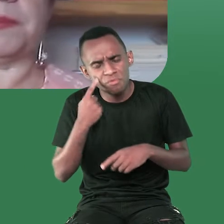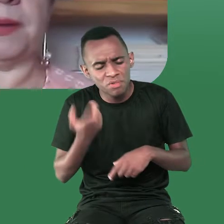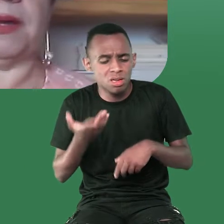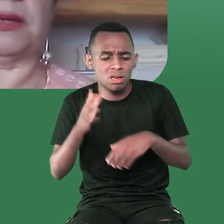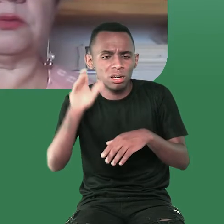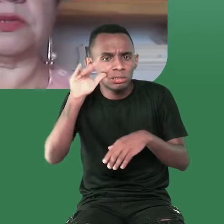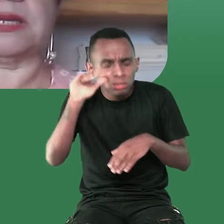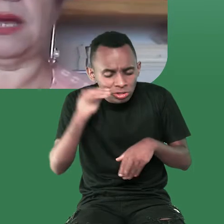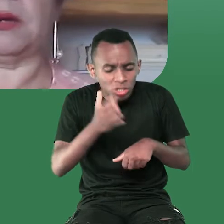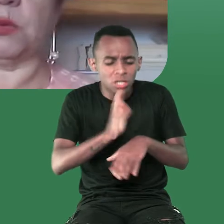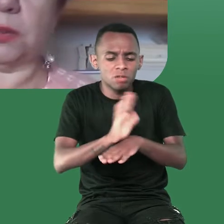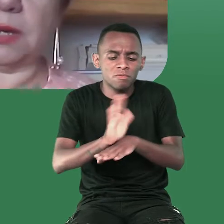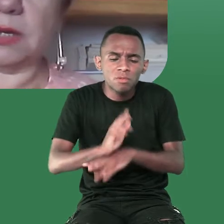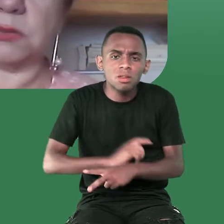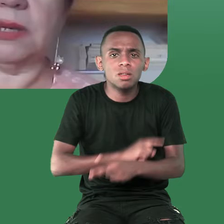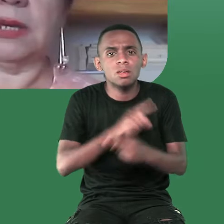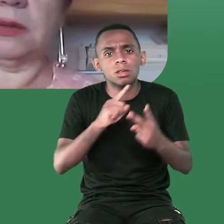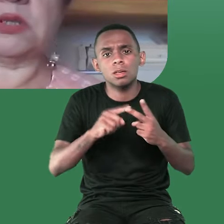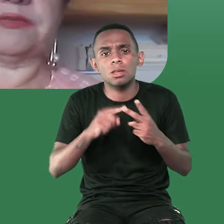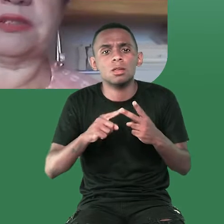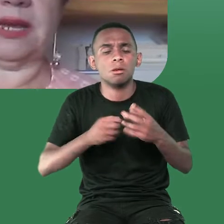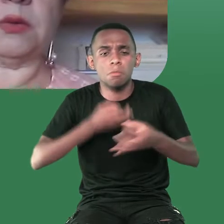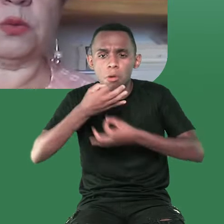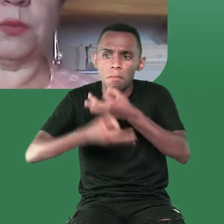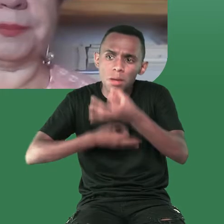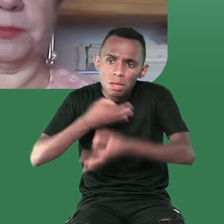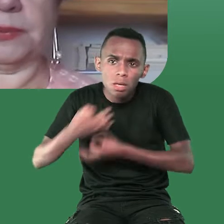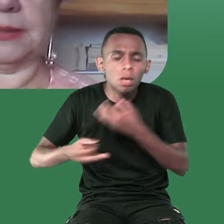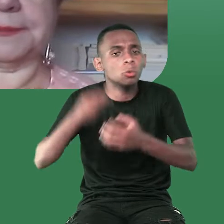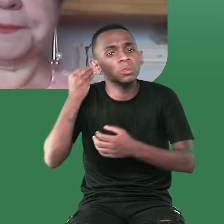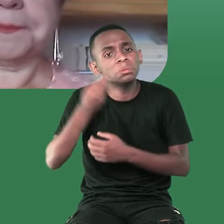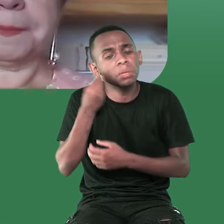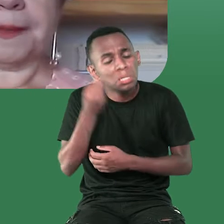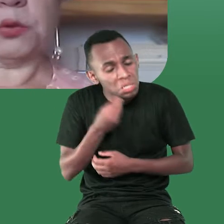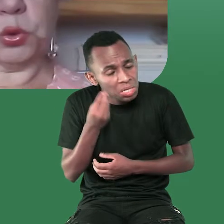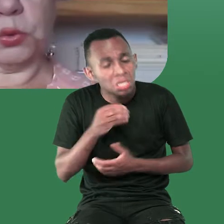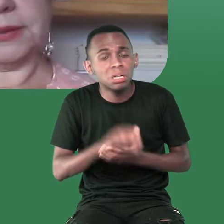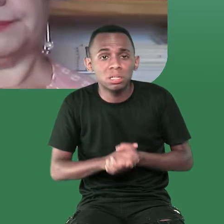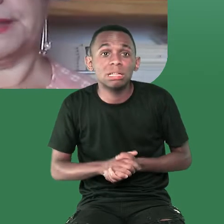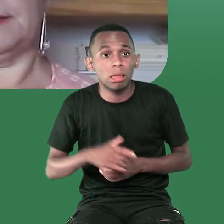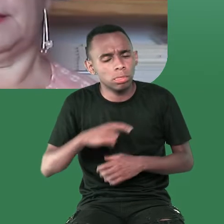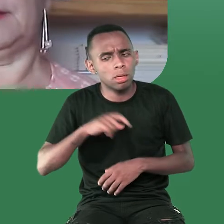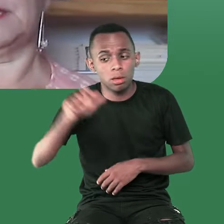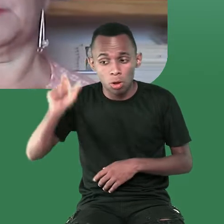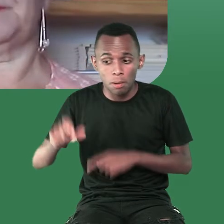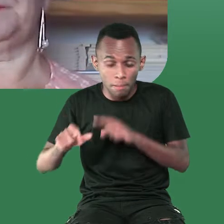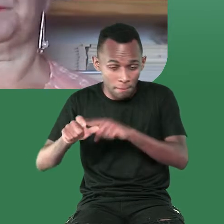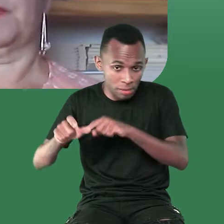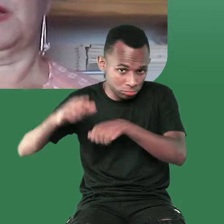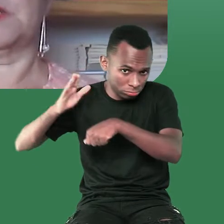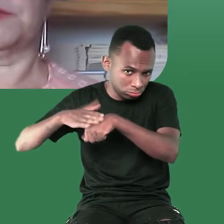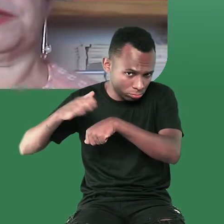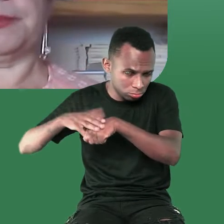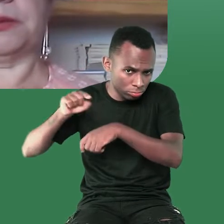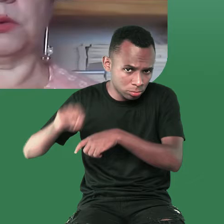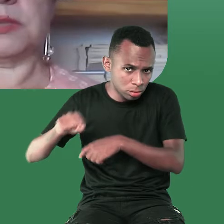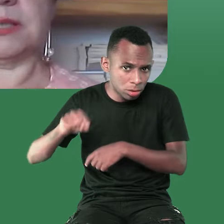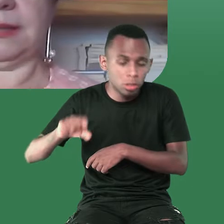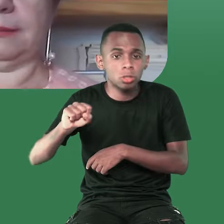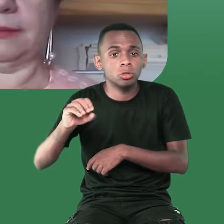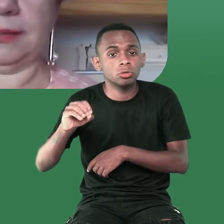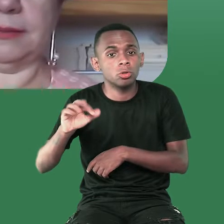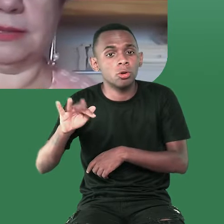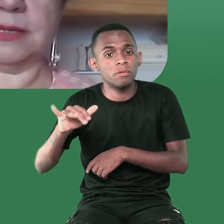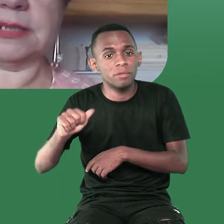ver depoimentos, né, eu conheço, inclusive tenho uma autora da Literíssima, a Sofia